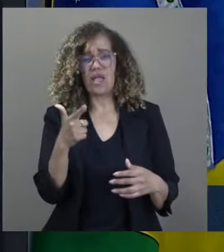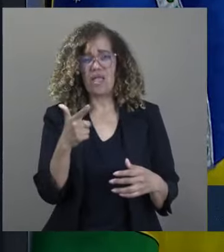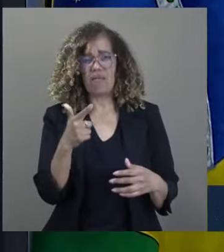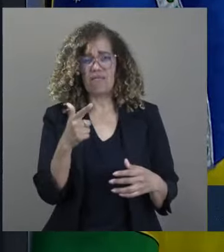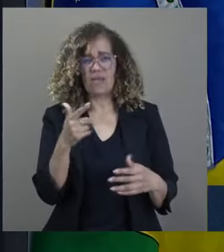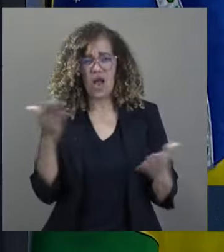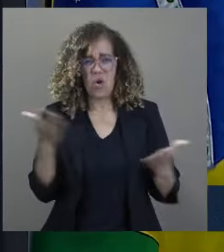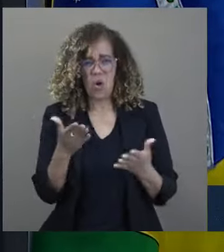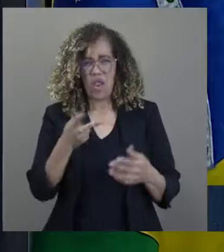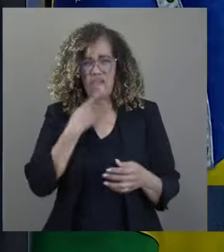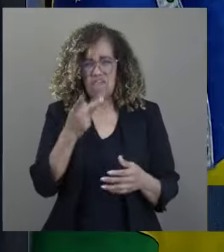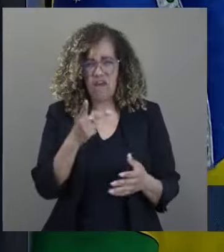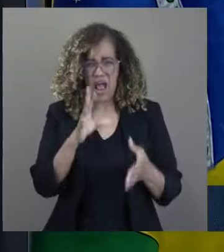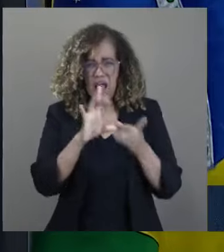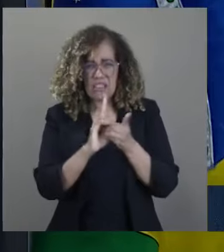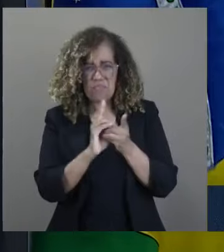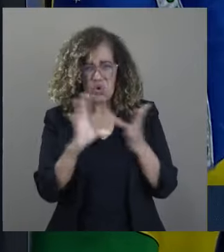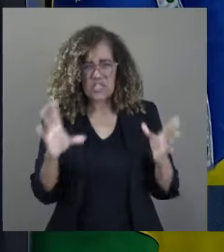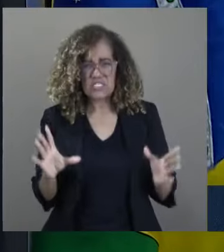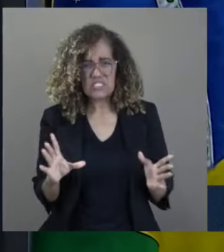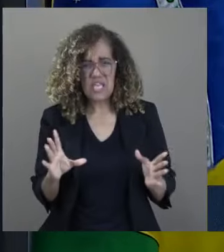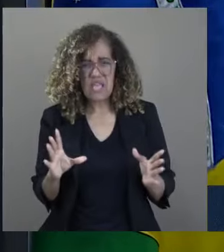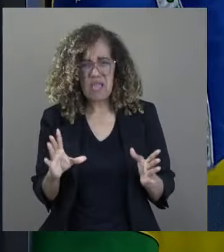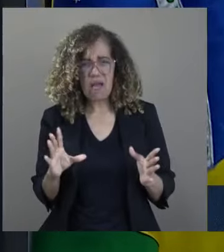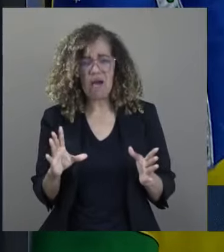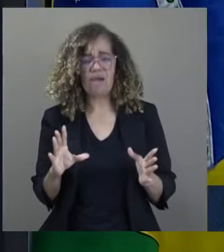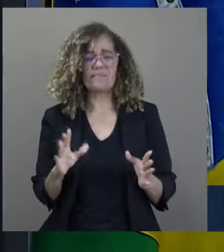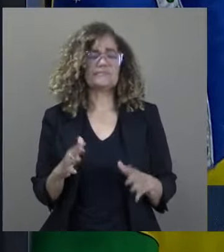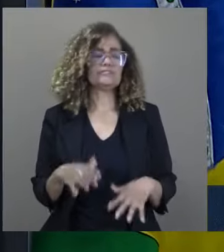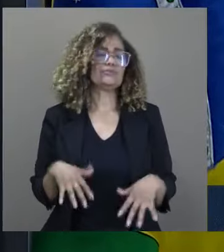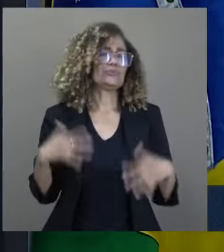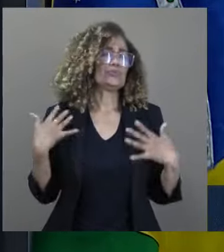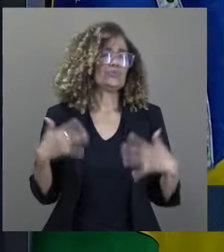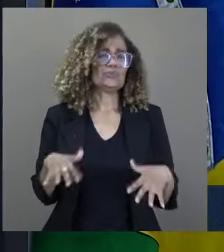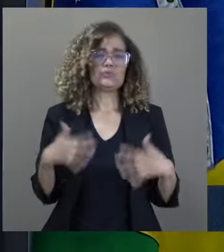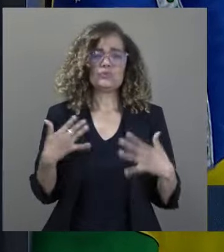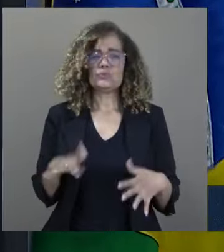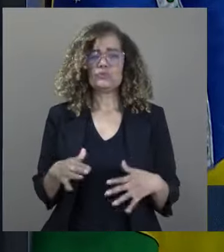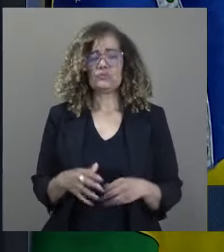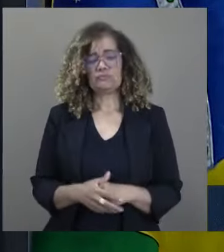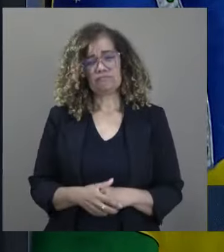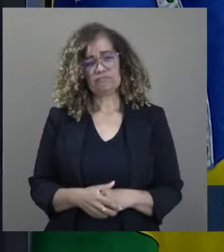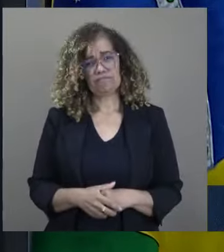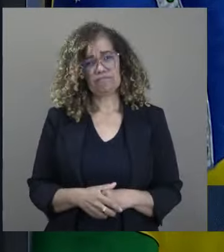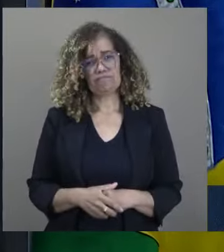democracia? Democracia inabalada? Inabalada por quem?